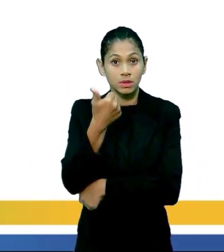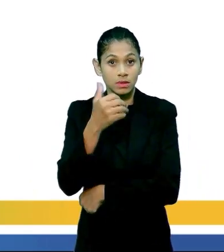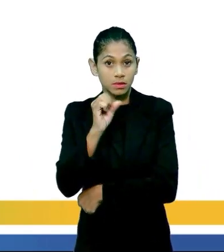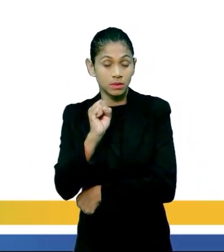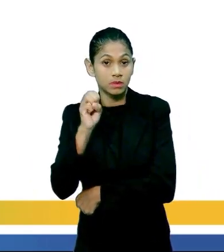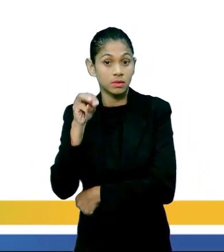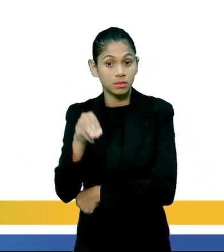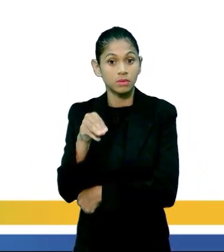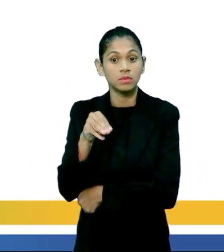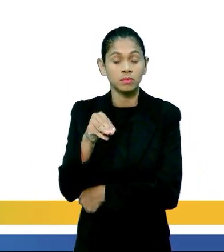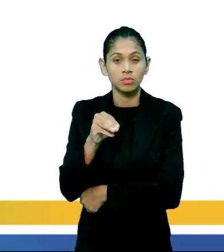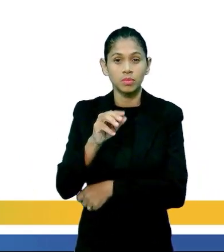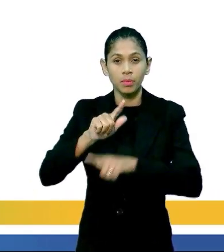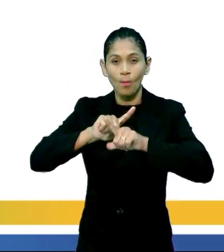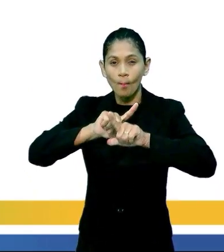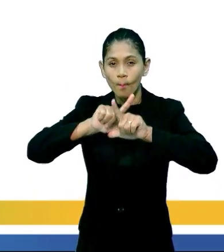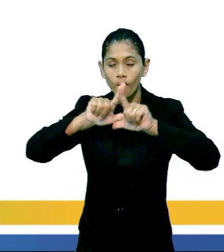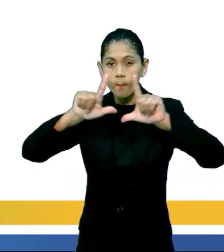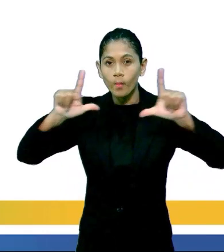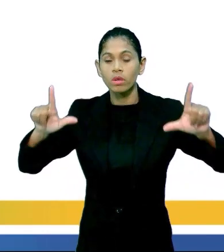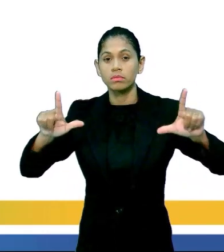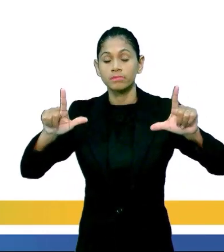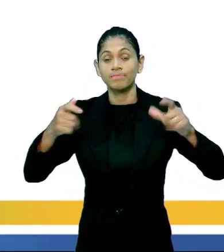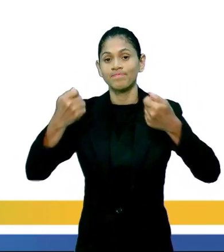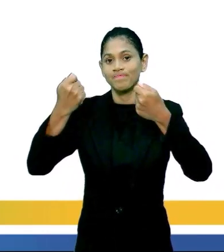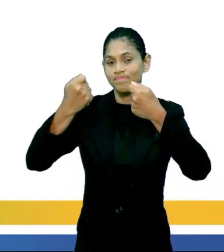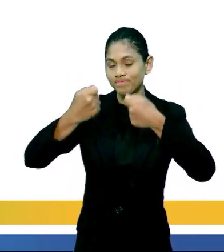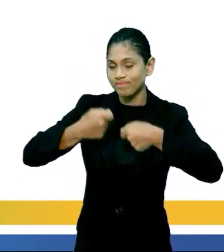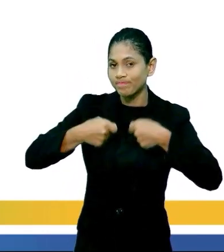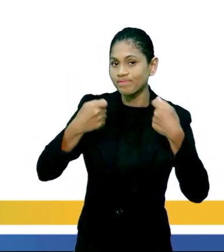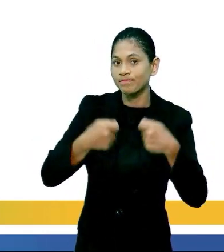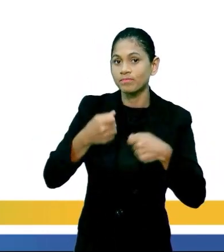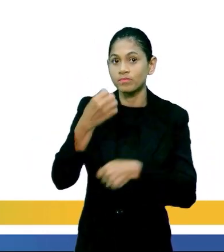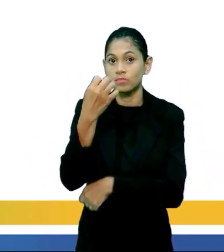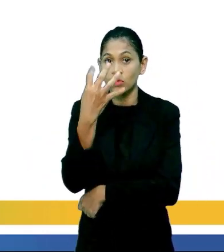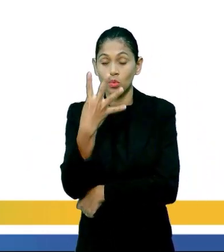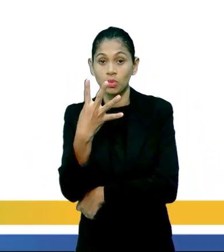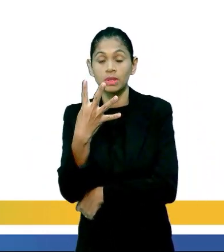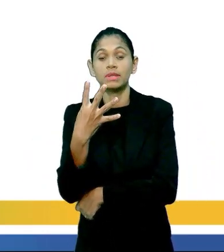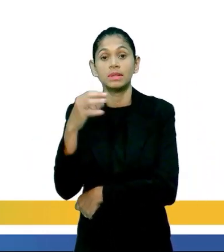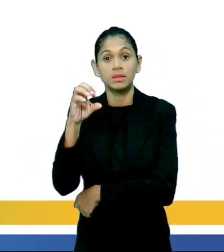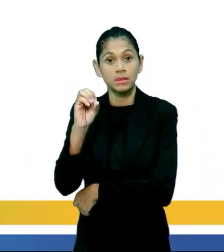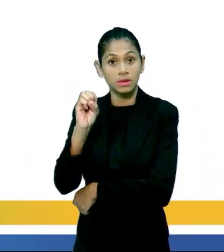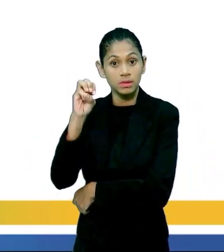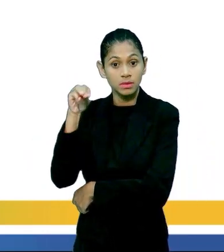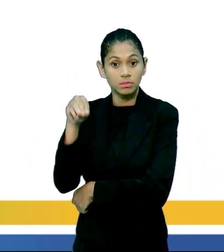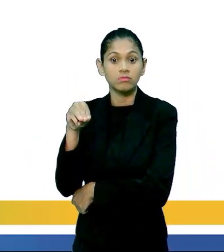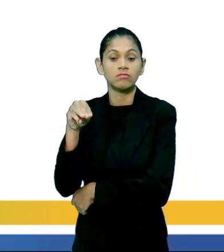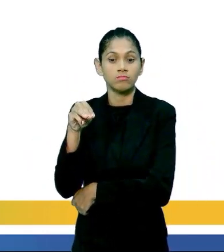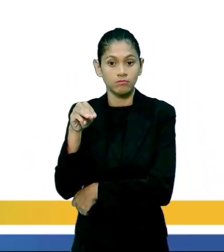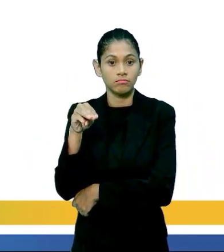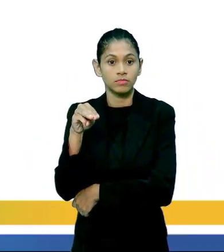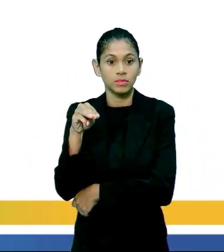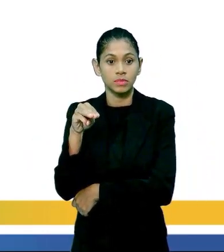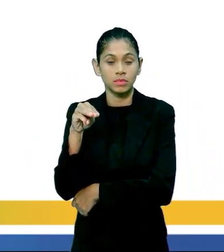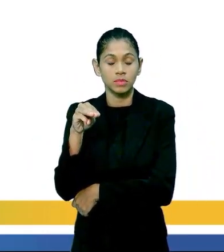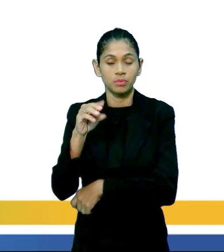área x quadrado, levará 40 minutos para limpar uma parede de